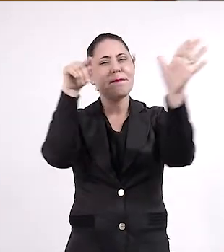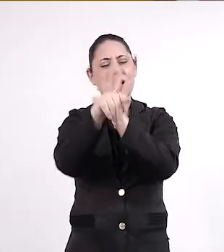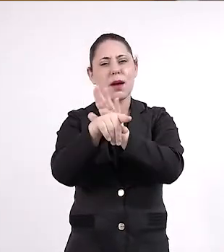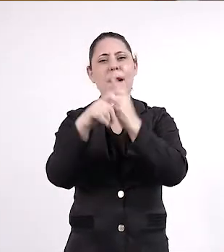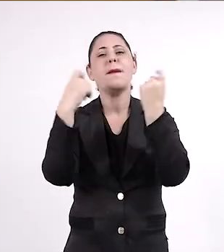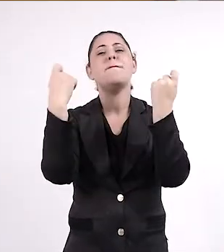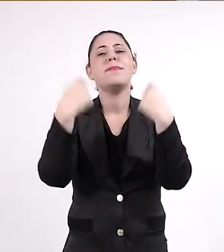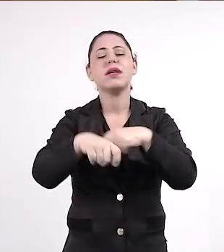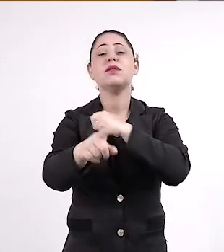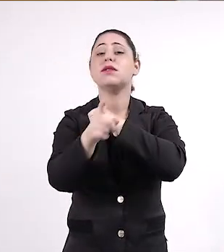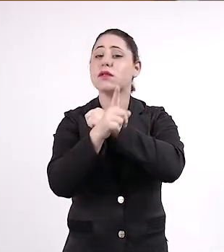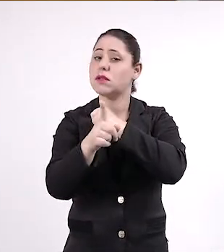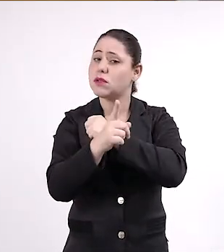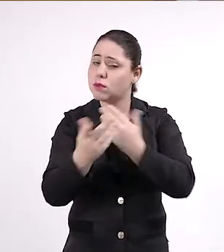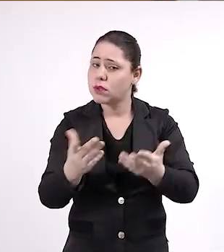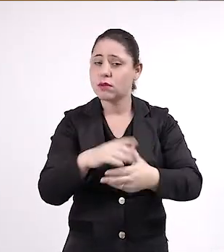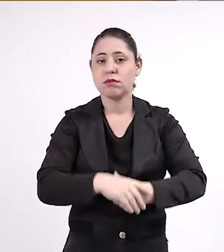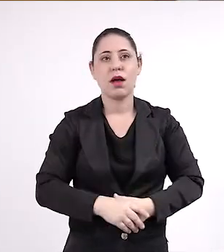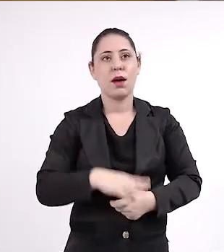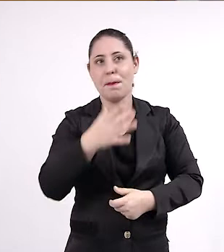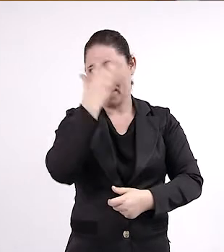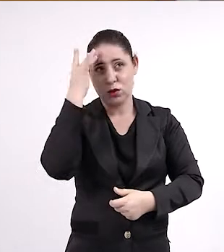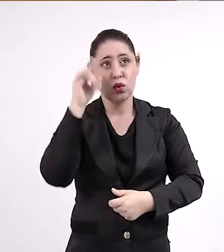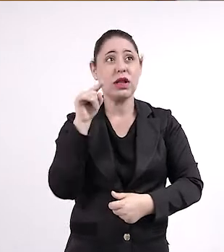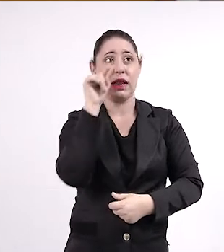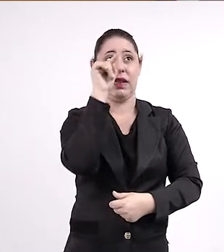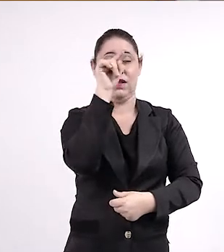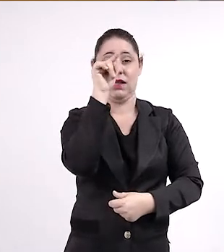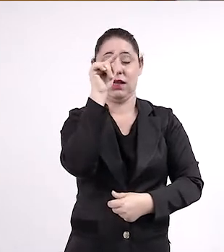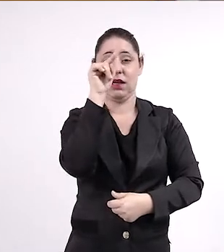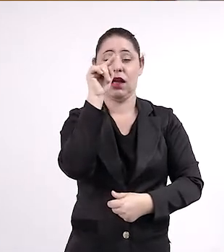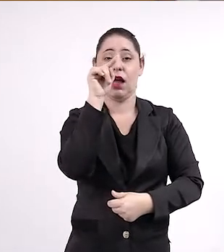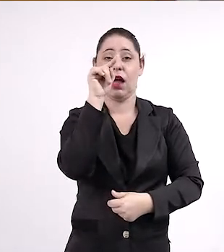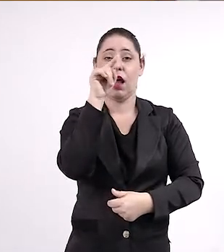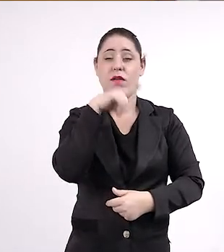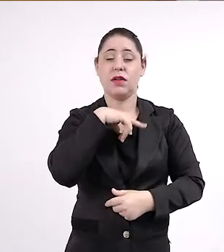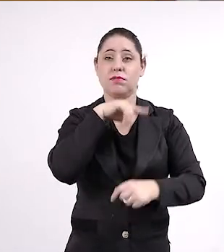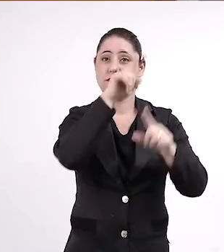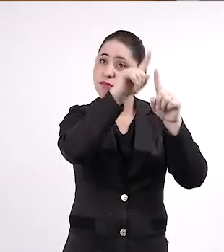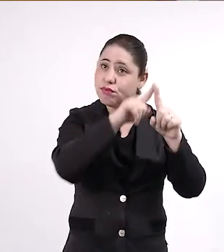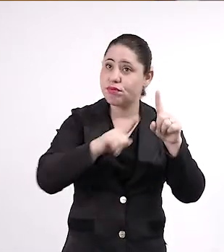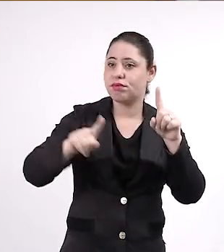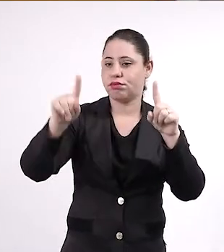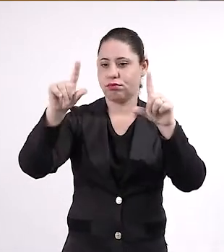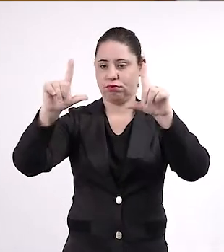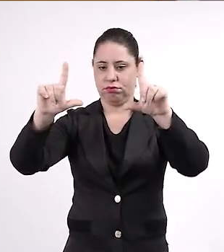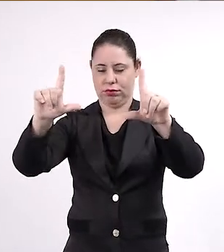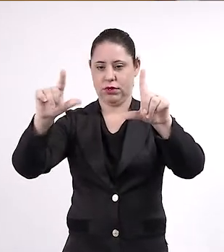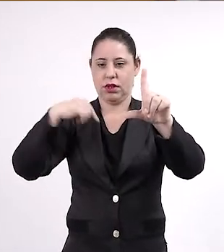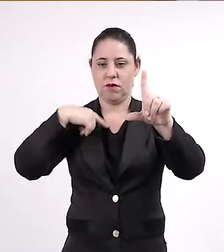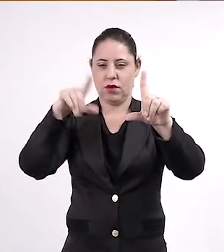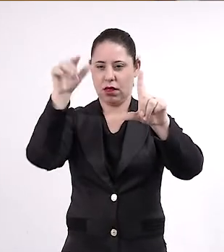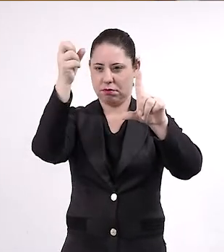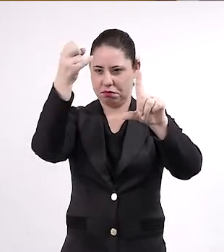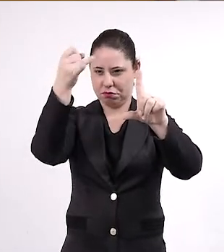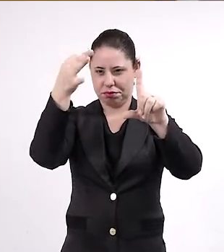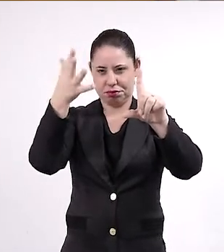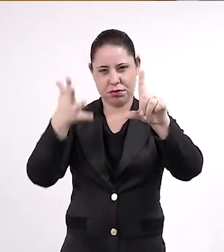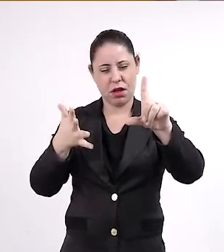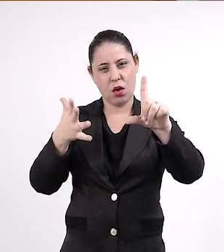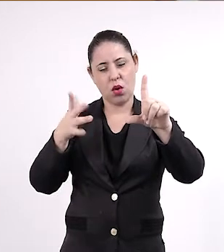faz uma pergunta: precisa de atendimento? A pessoa clica nesse banner, ela vai para uma página seguinte, que tem um